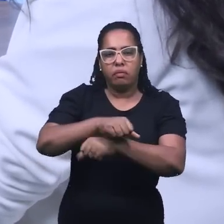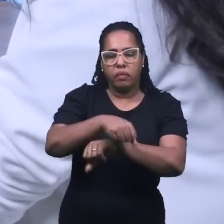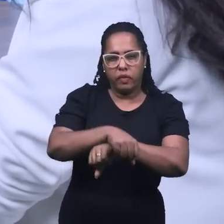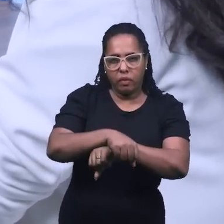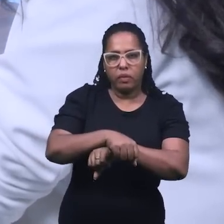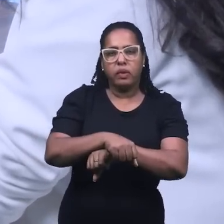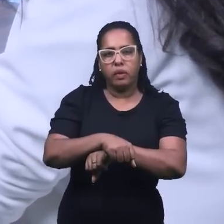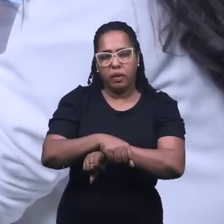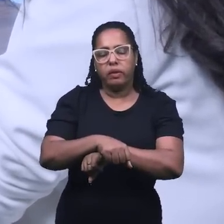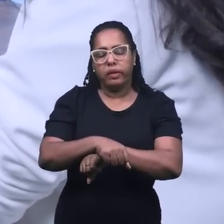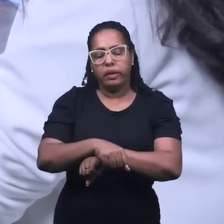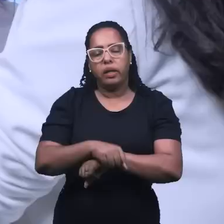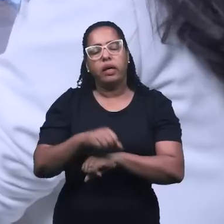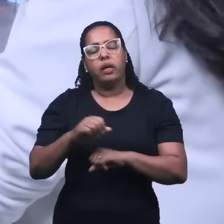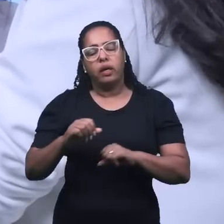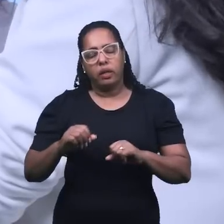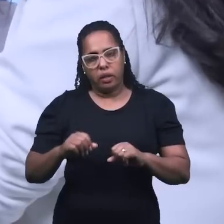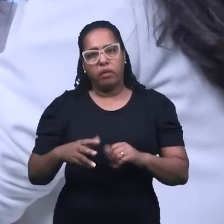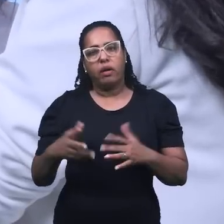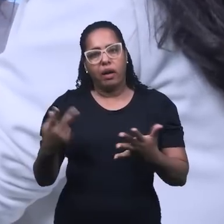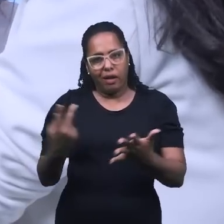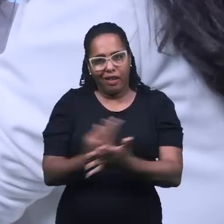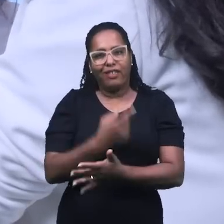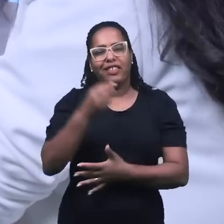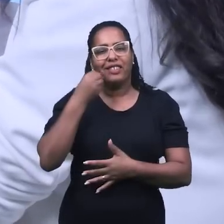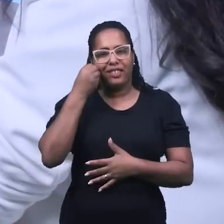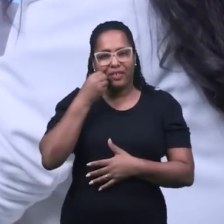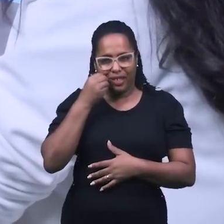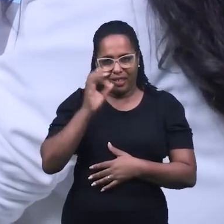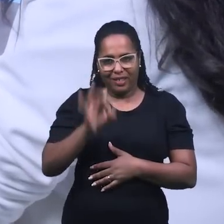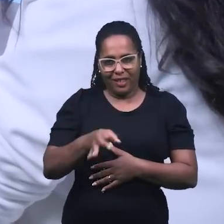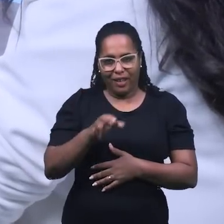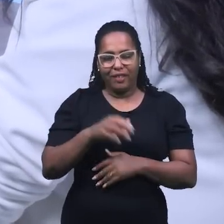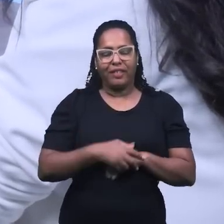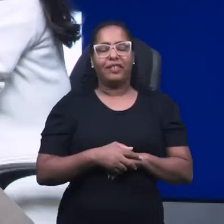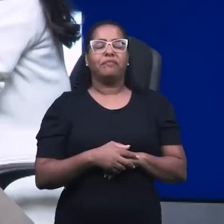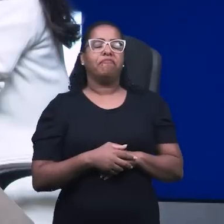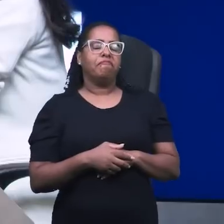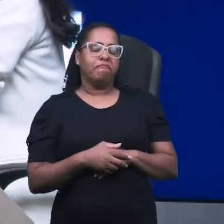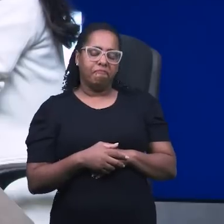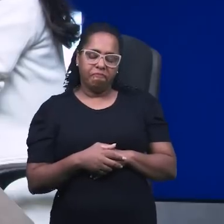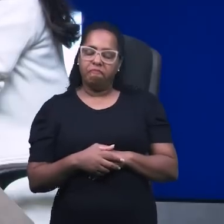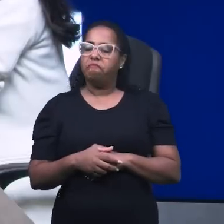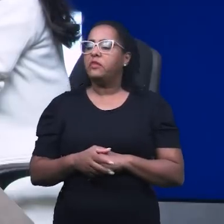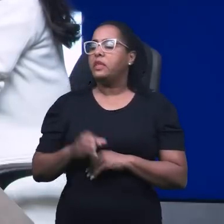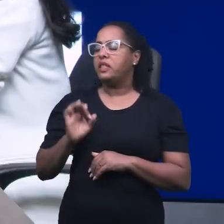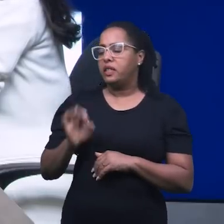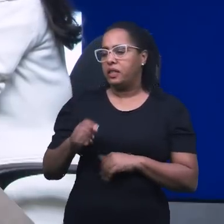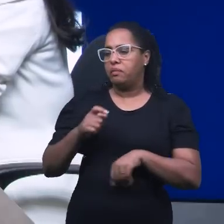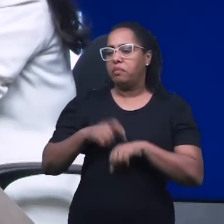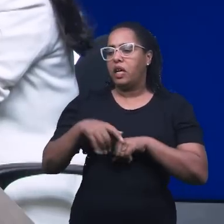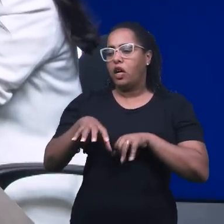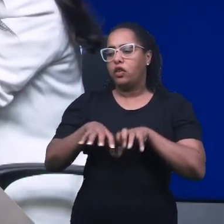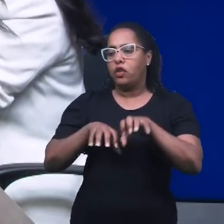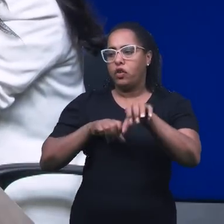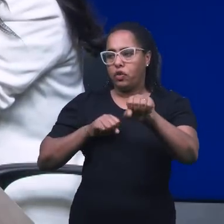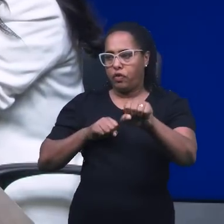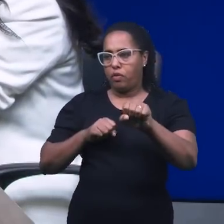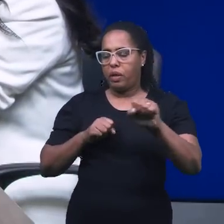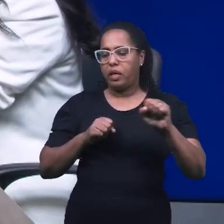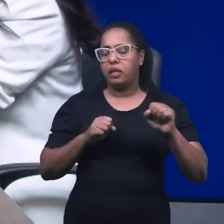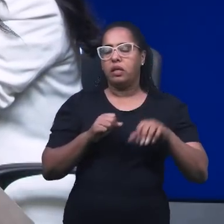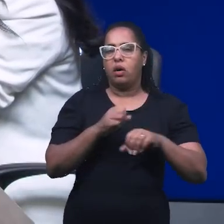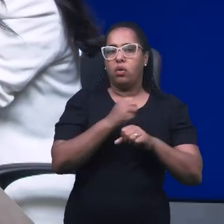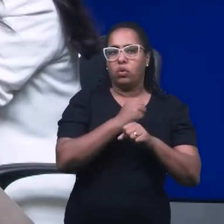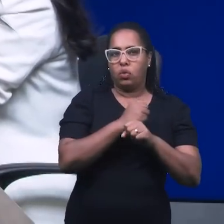né? E foi assim que aconteceu a sua experiência. Na verdade, quando eu me formei, né, em